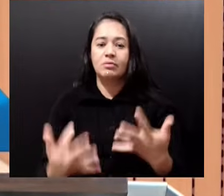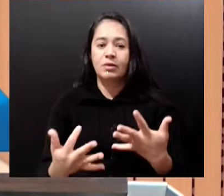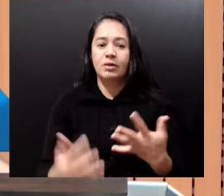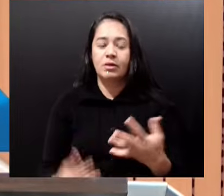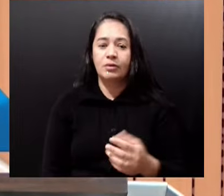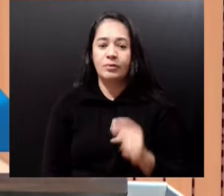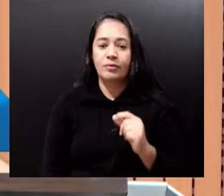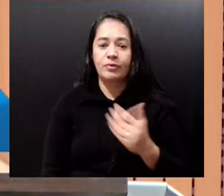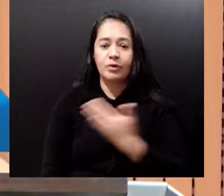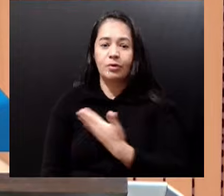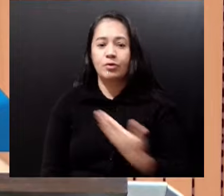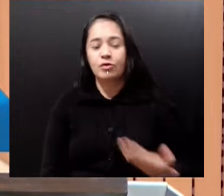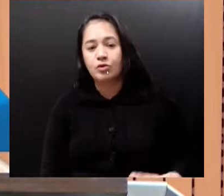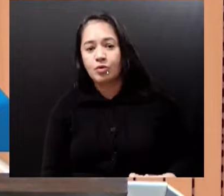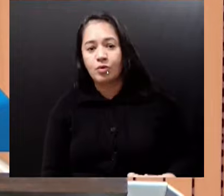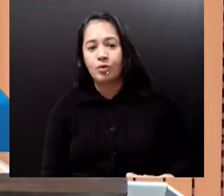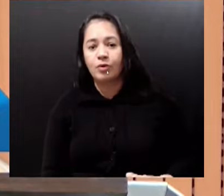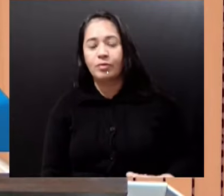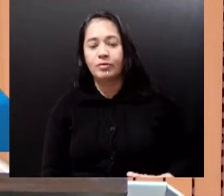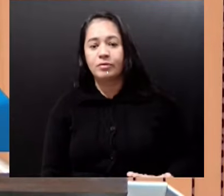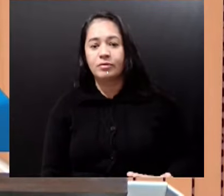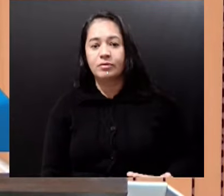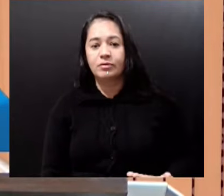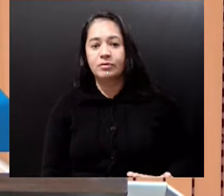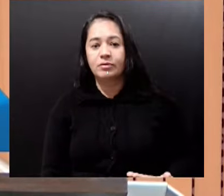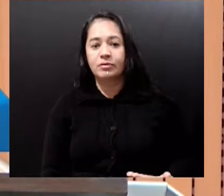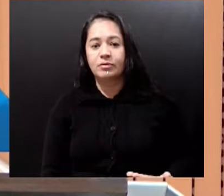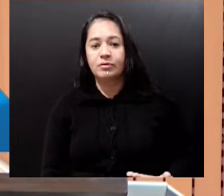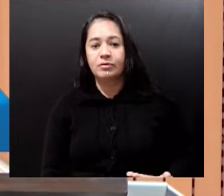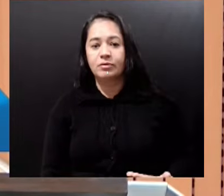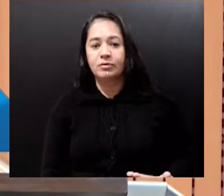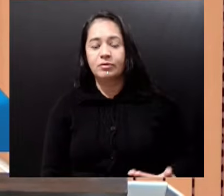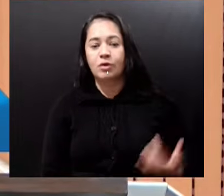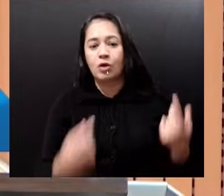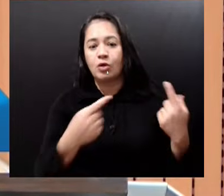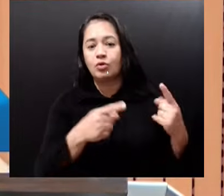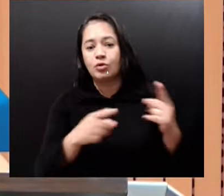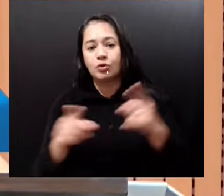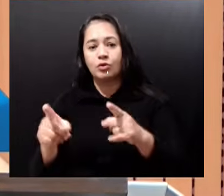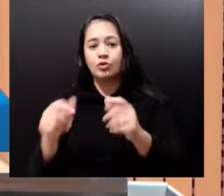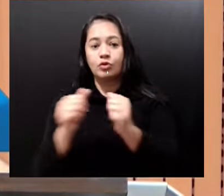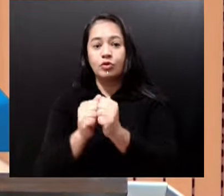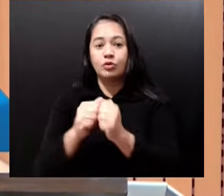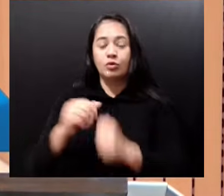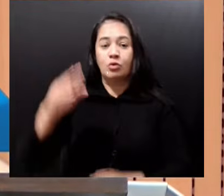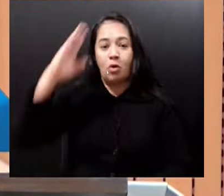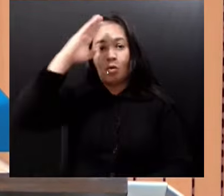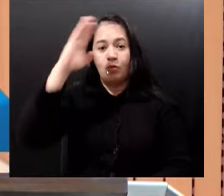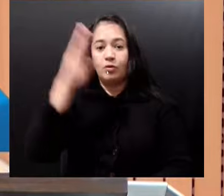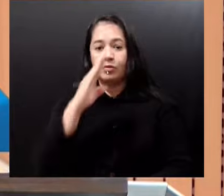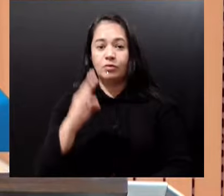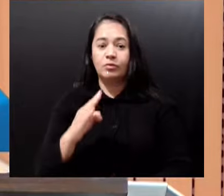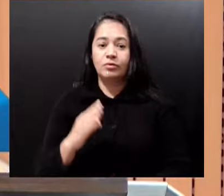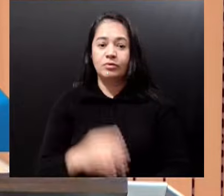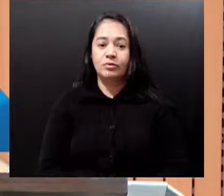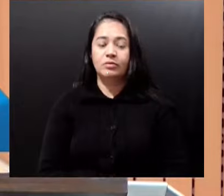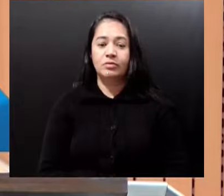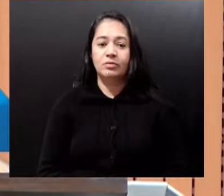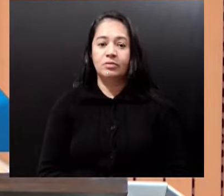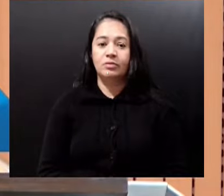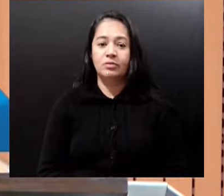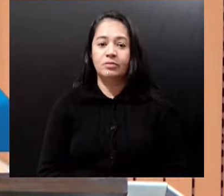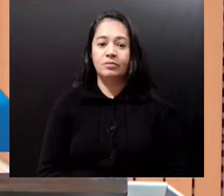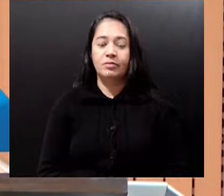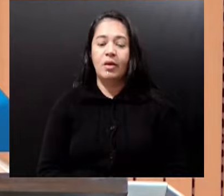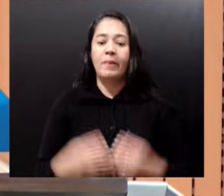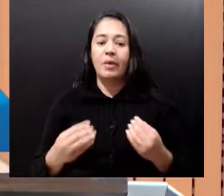que colocou, inclusive conspirou junto das Forças Armadas, com os kids pretos, para tramar um golpe